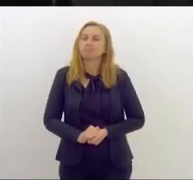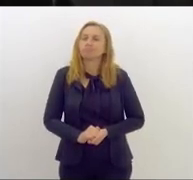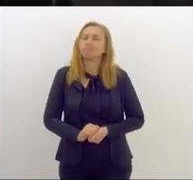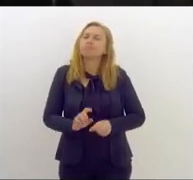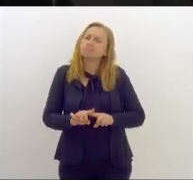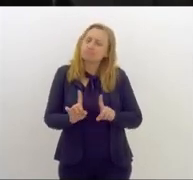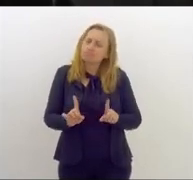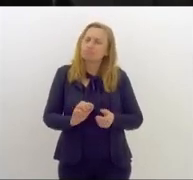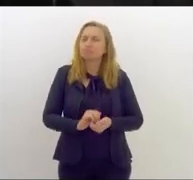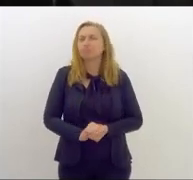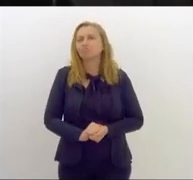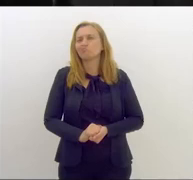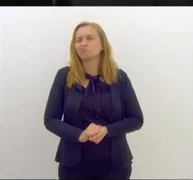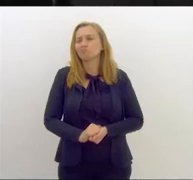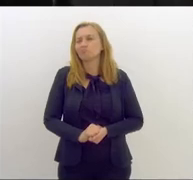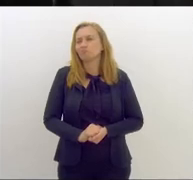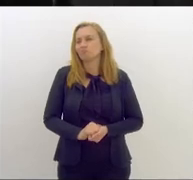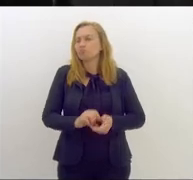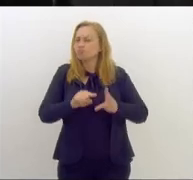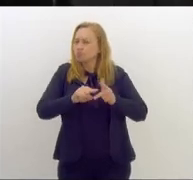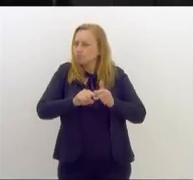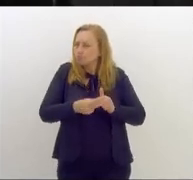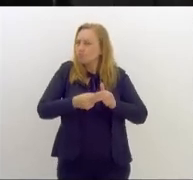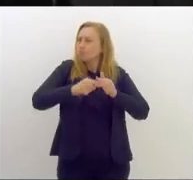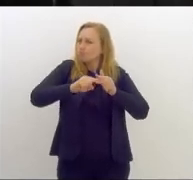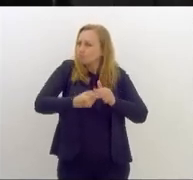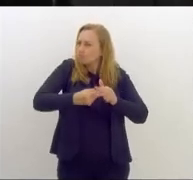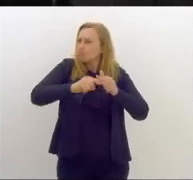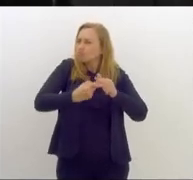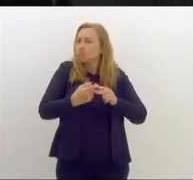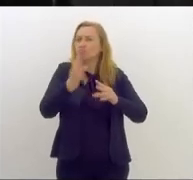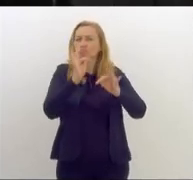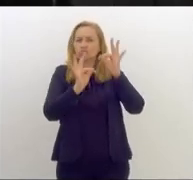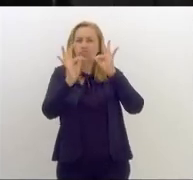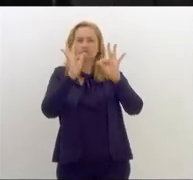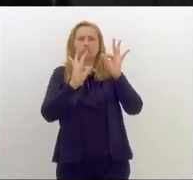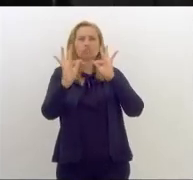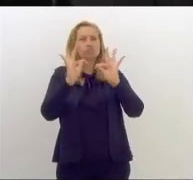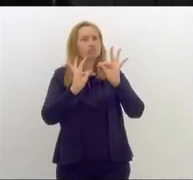mas ao mesmo tempo se você é aperfeiçou a tecnologia